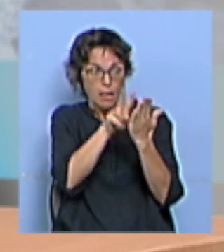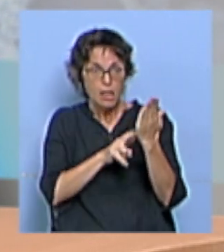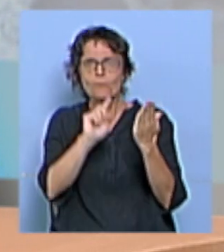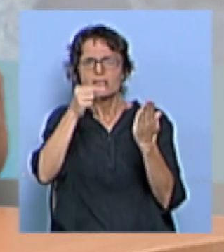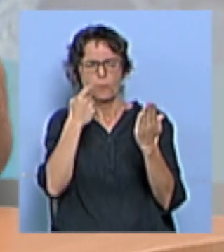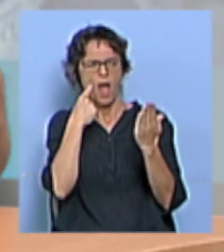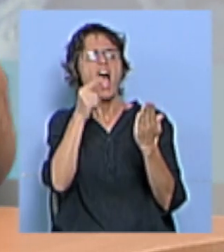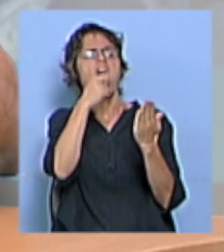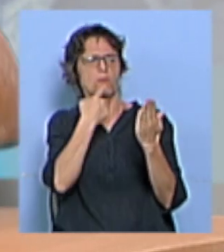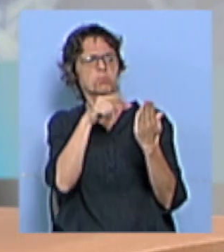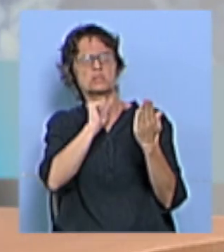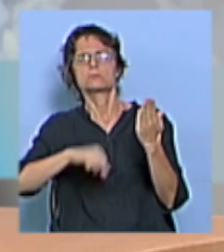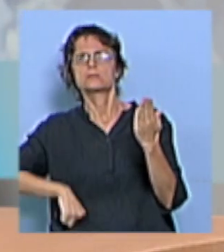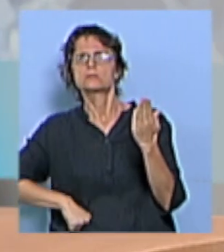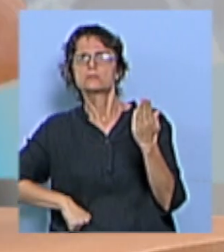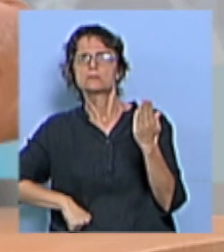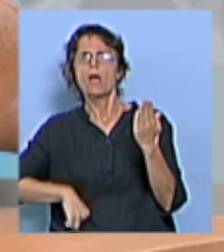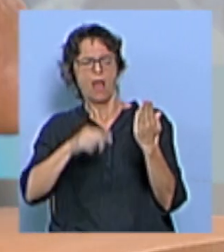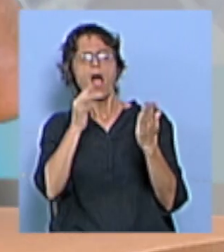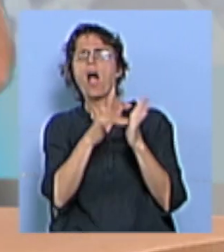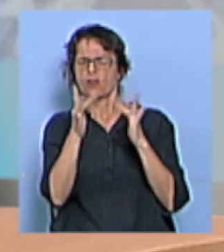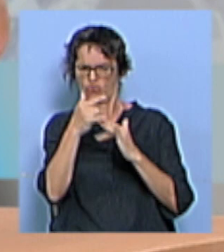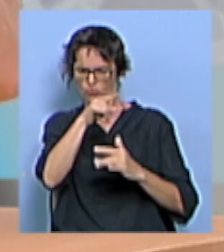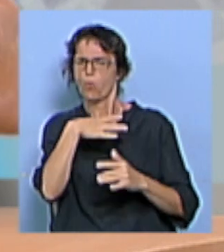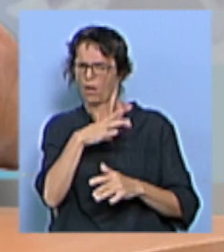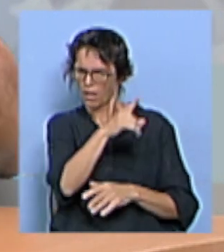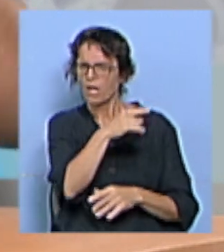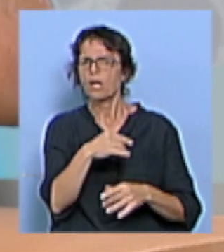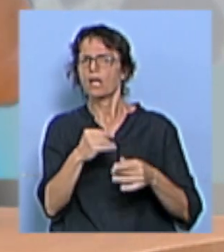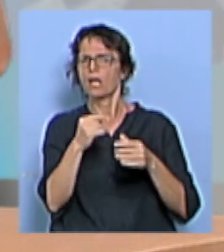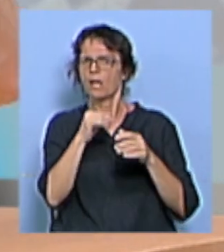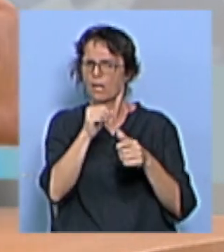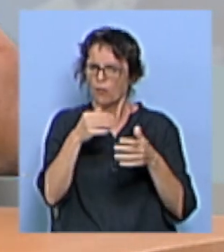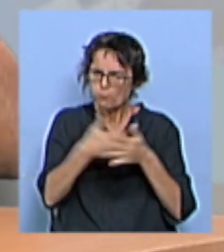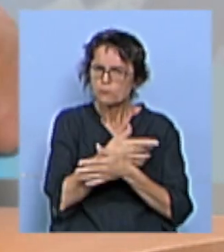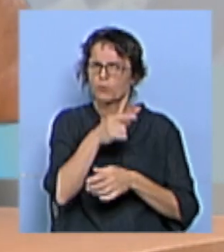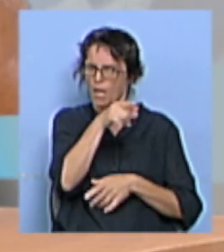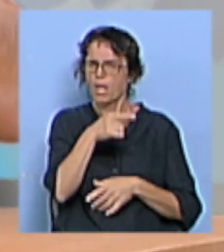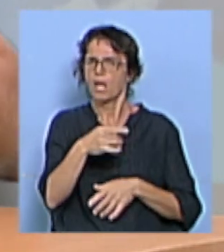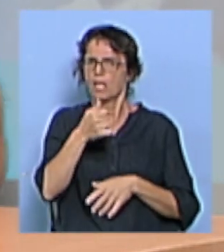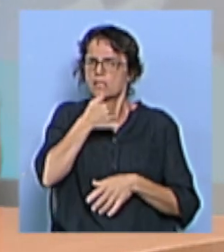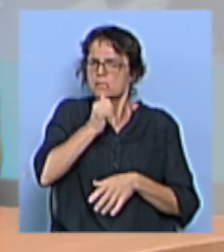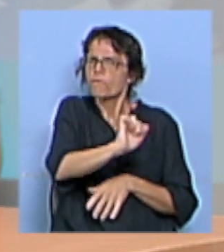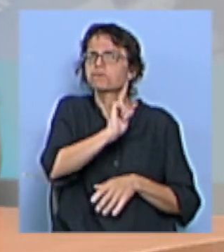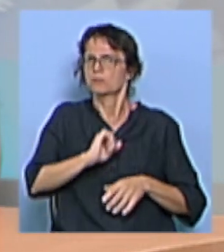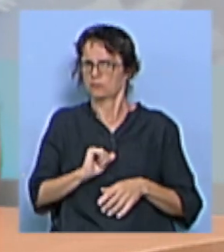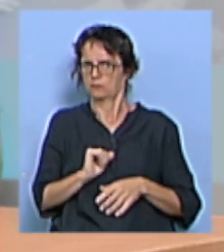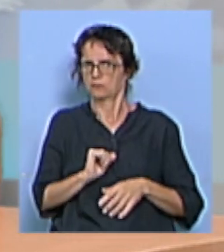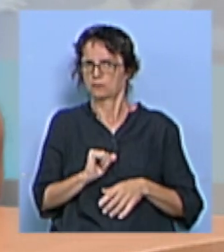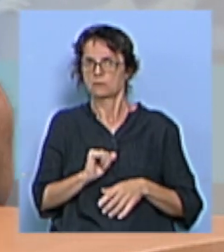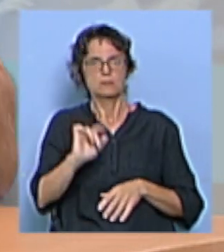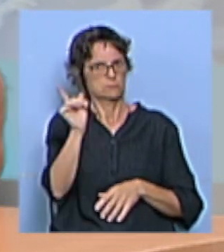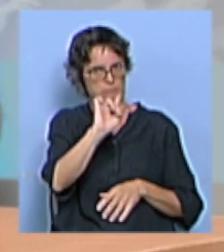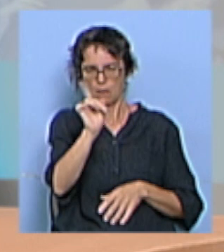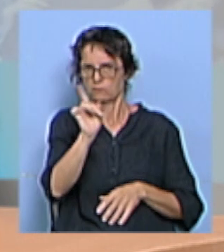dizer assim, Jesus é que quis ir para Jerusalém, sabia que ia morrer, quis ir para lá, não quis fugir a isso.